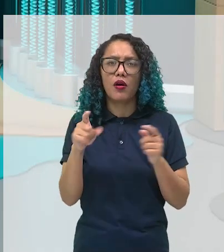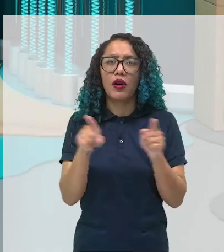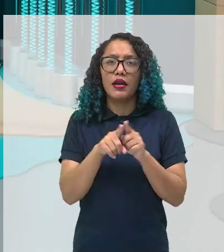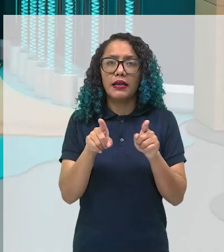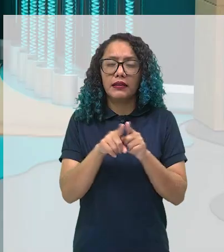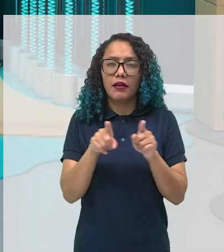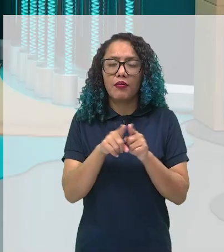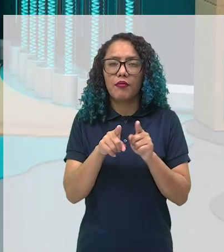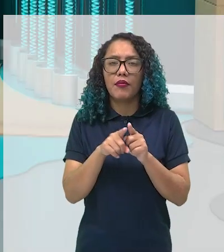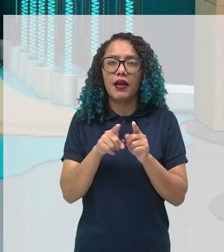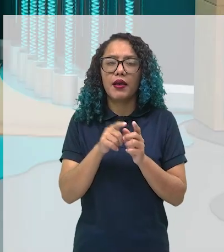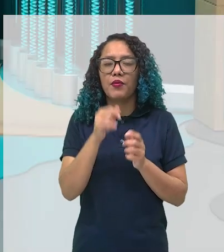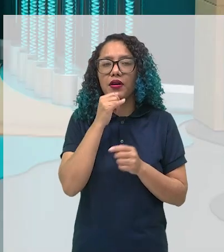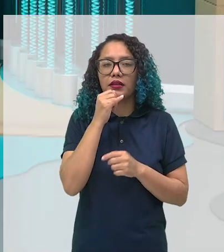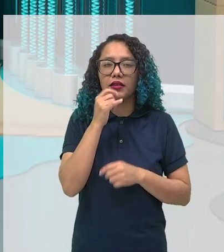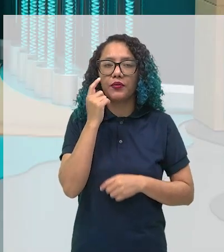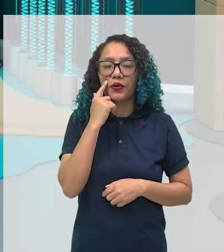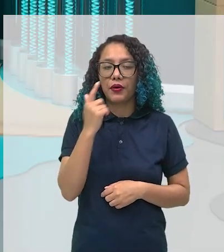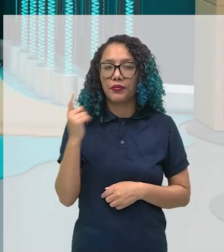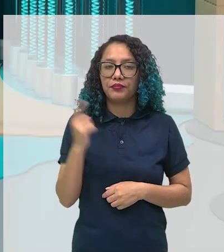de direção dos